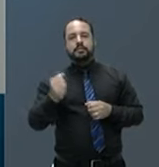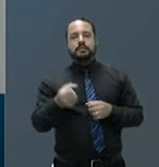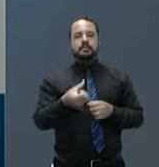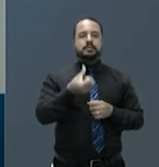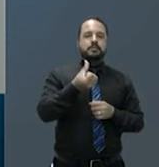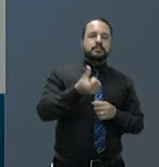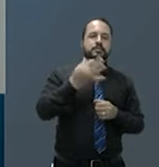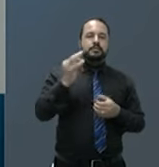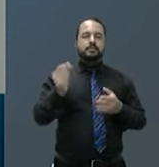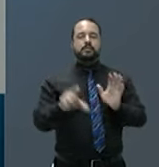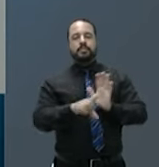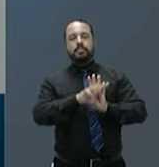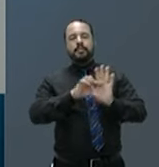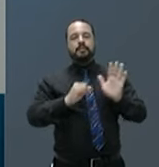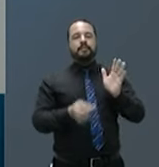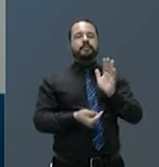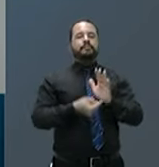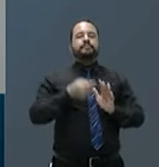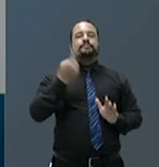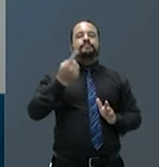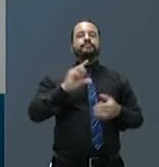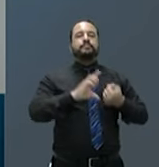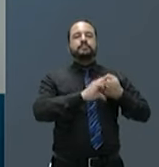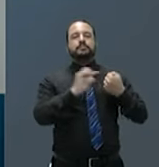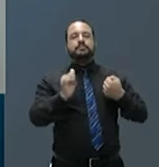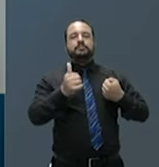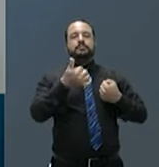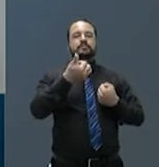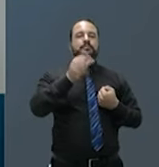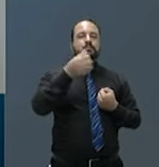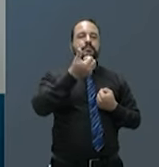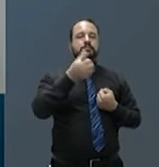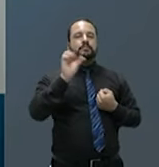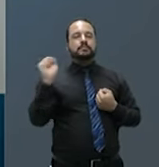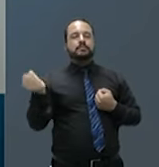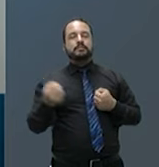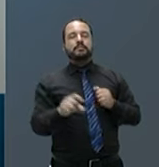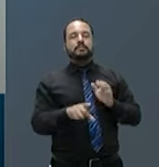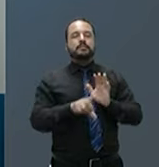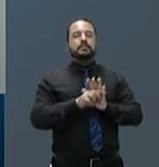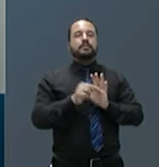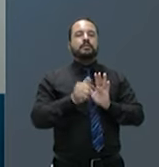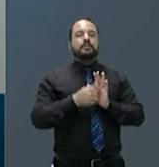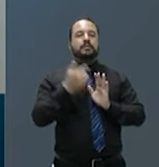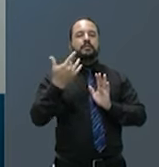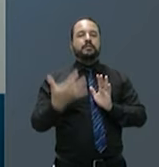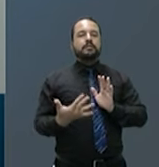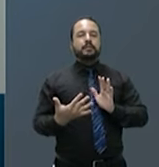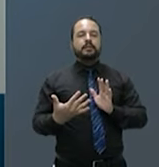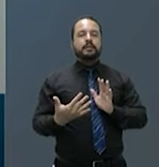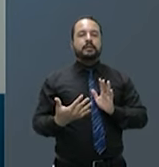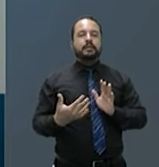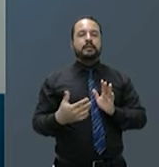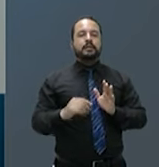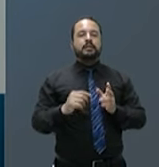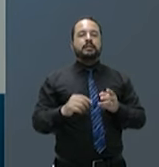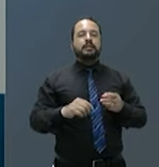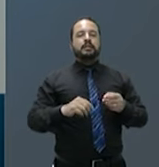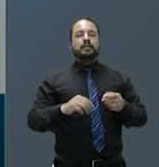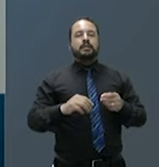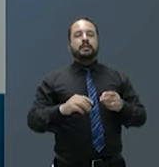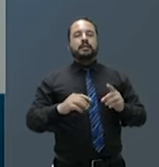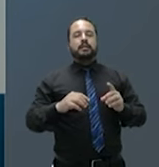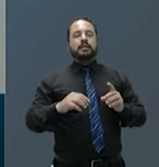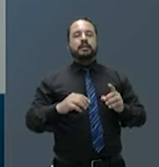parágrafo 1º do artigo 489. A alegação de distinção faz parte da dinâmica